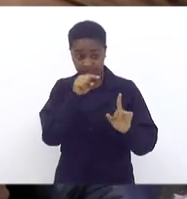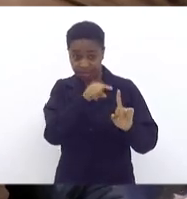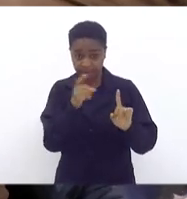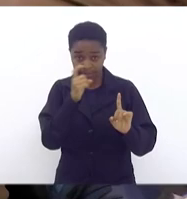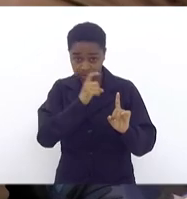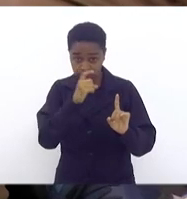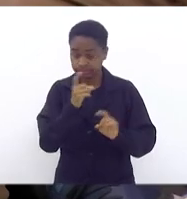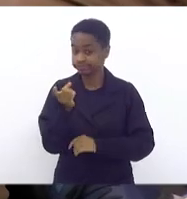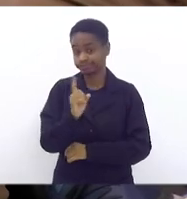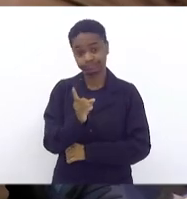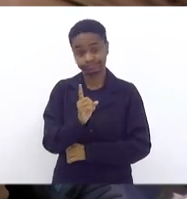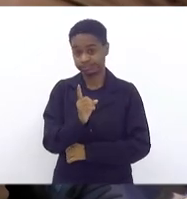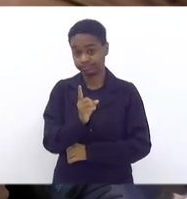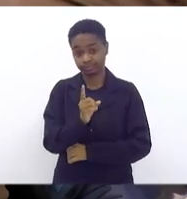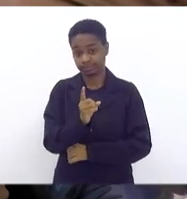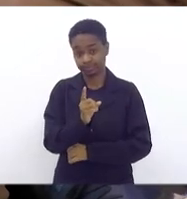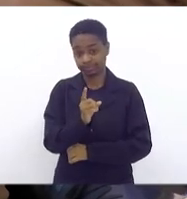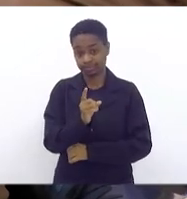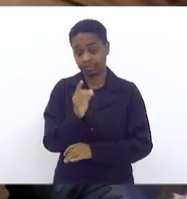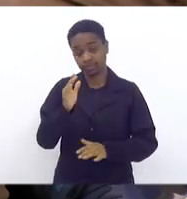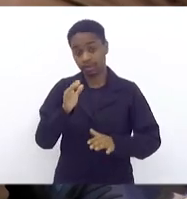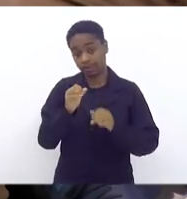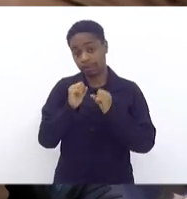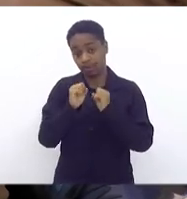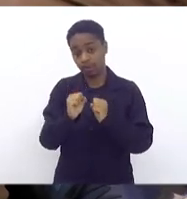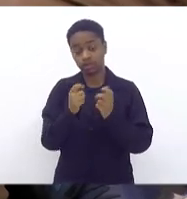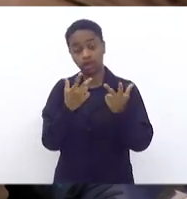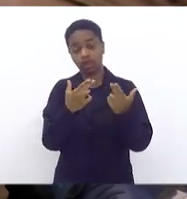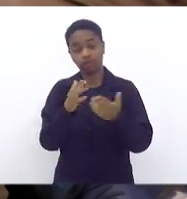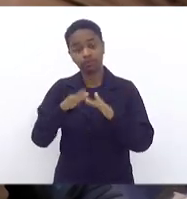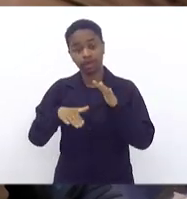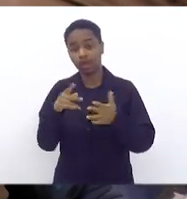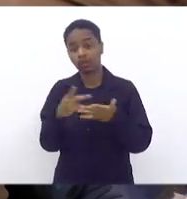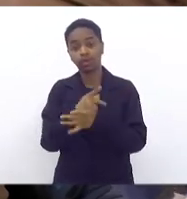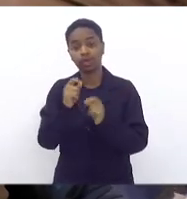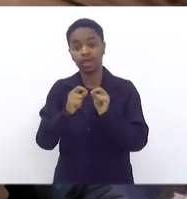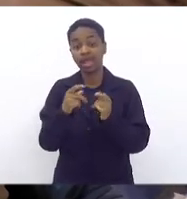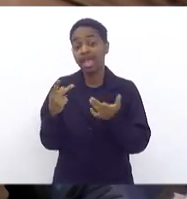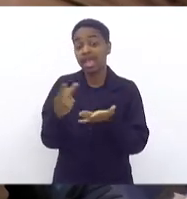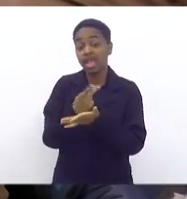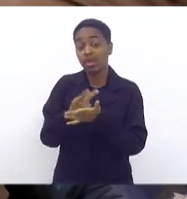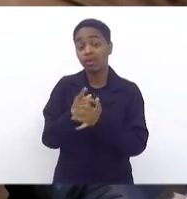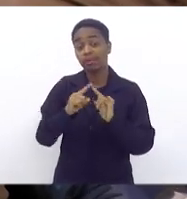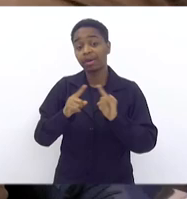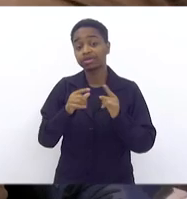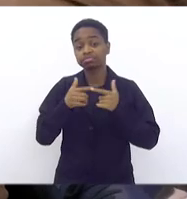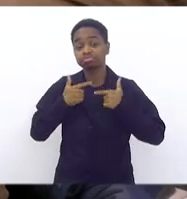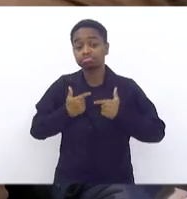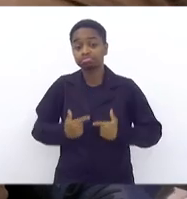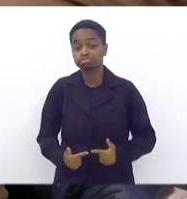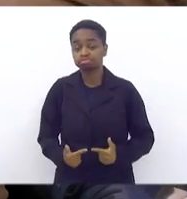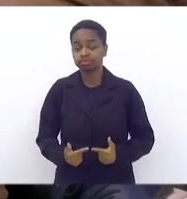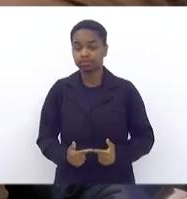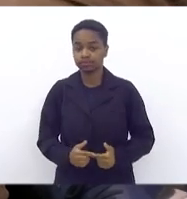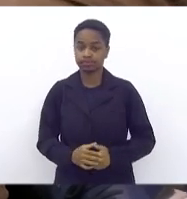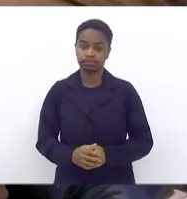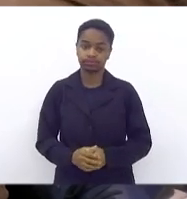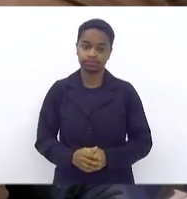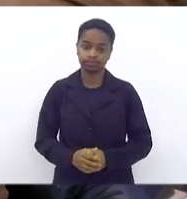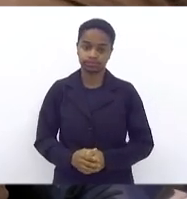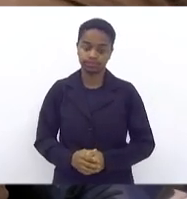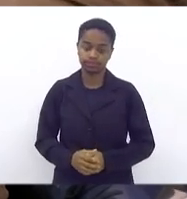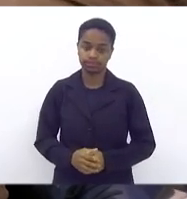elas podem tá elas podem estar cometendo como muitas vezes acontece um erro honesto e essa é uma e